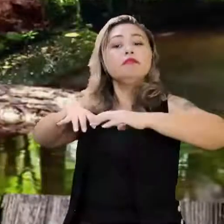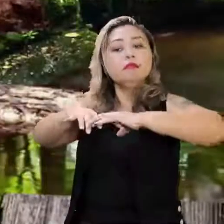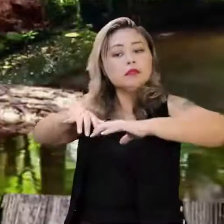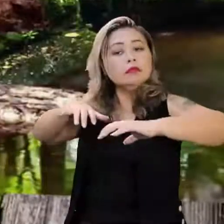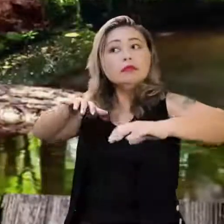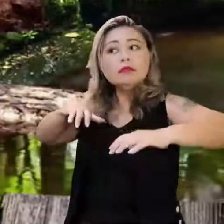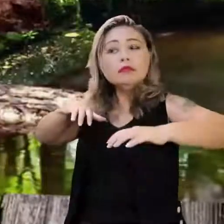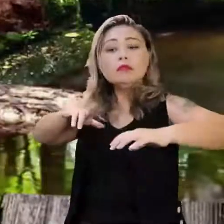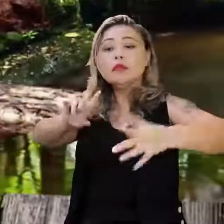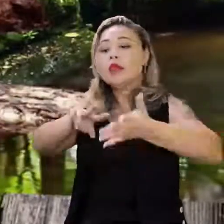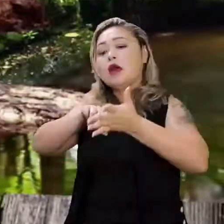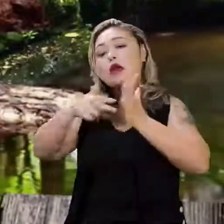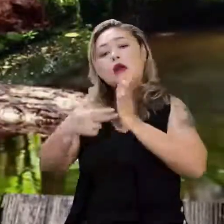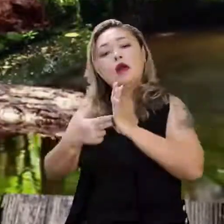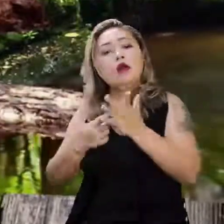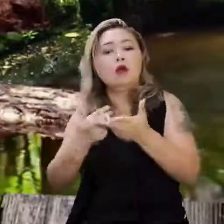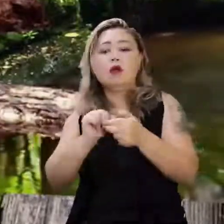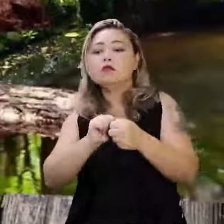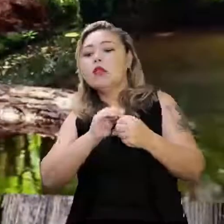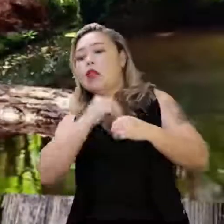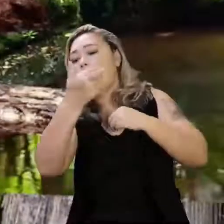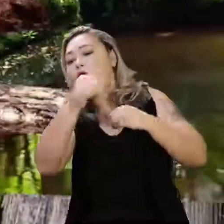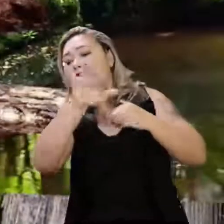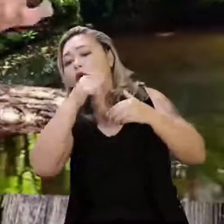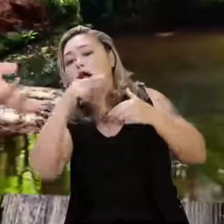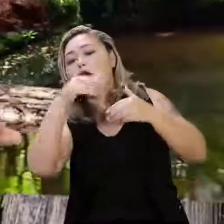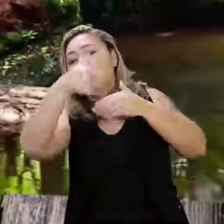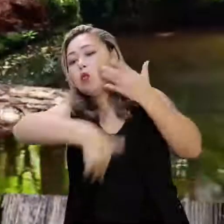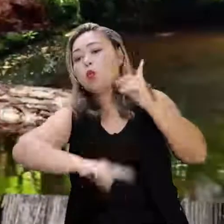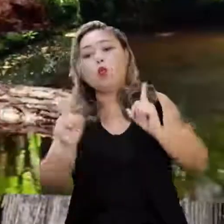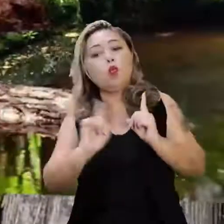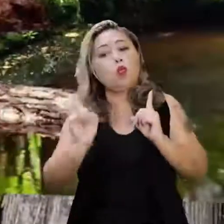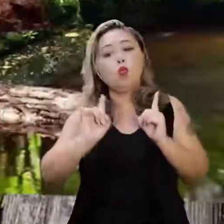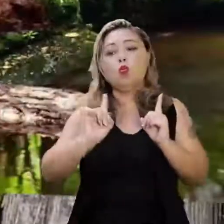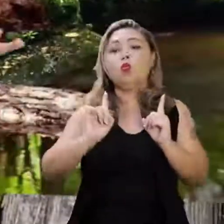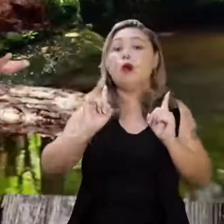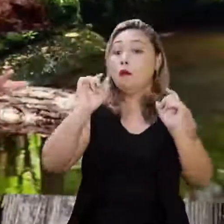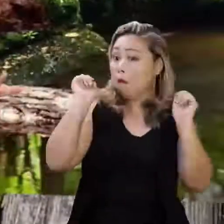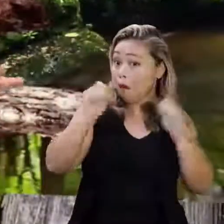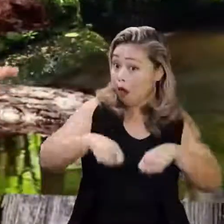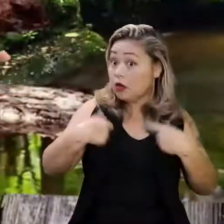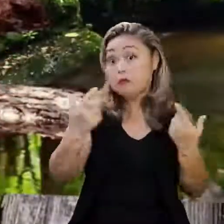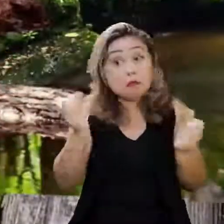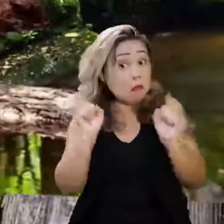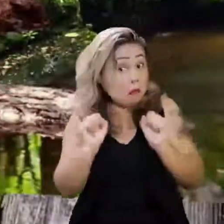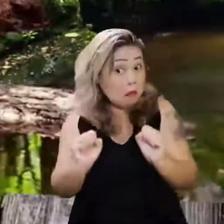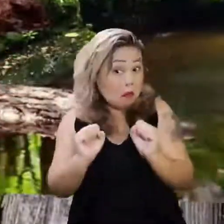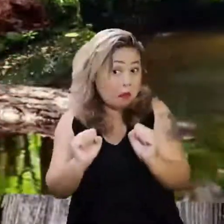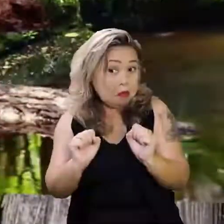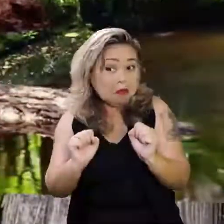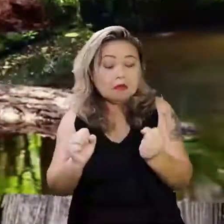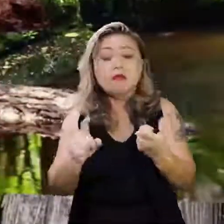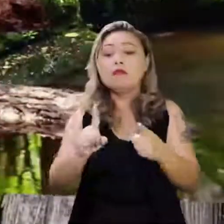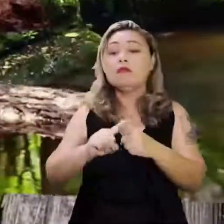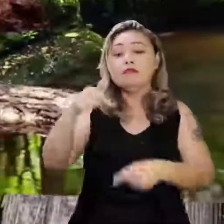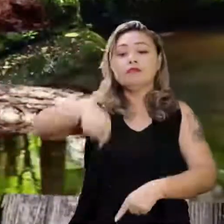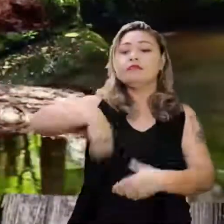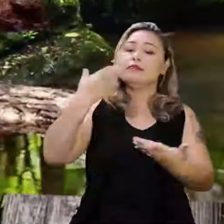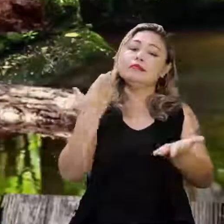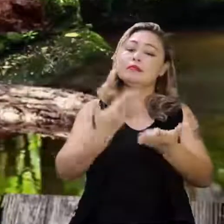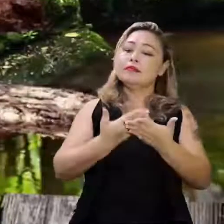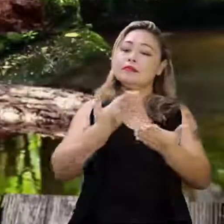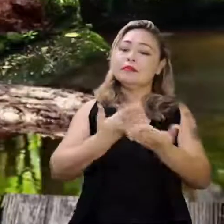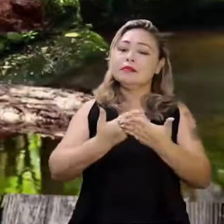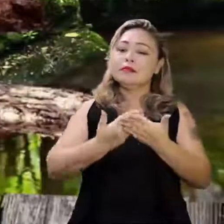isolamento geográfico não quer dizer que um está na Cordilheira dos Andes, outro está lá não sei aonde, não. Pode ser, isso pode. Mas a gente vai ver nessa aula